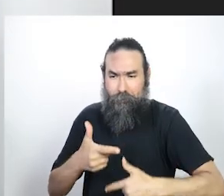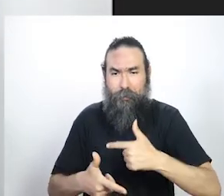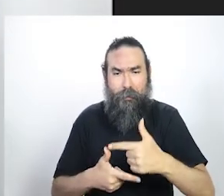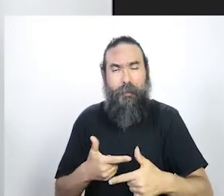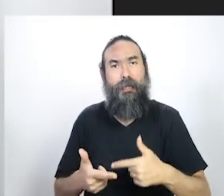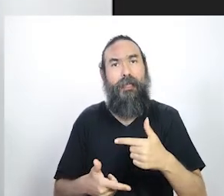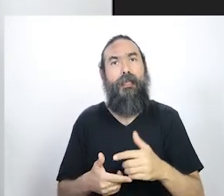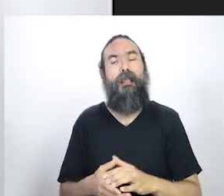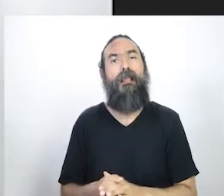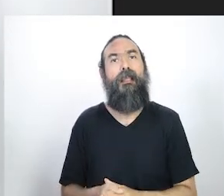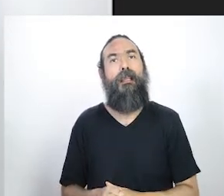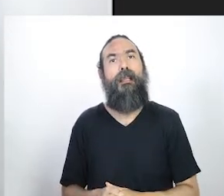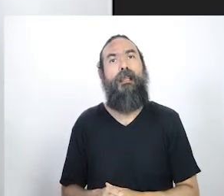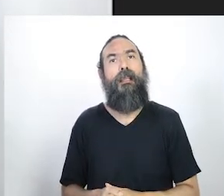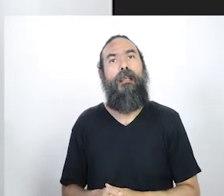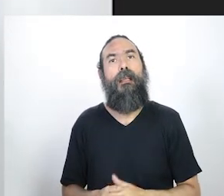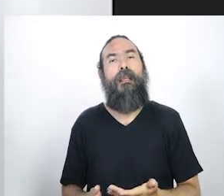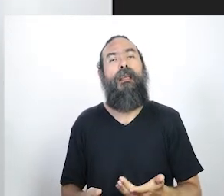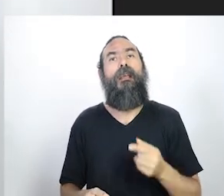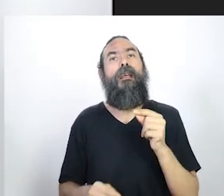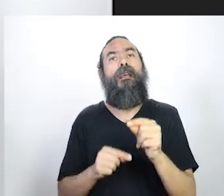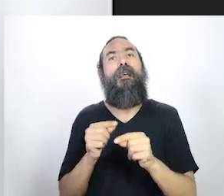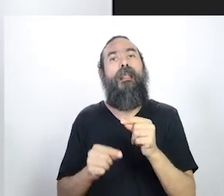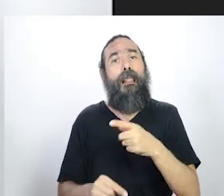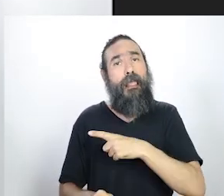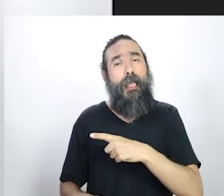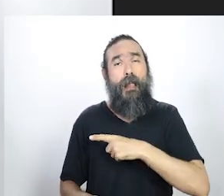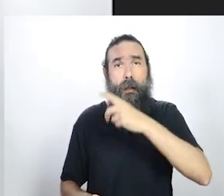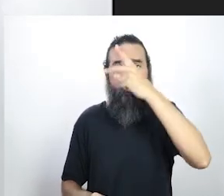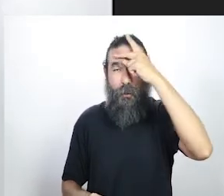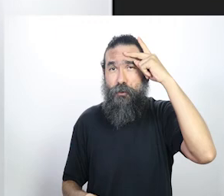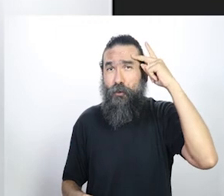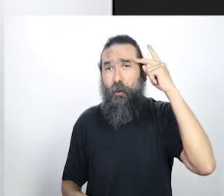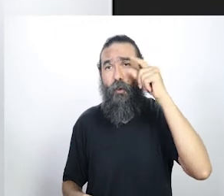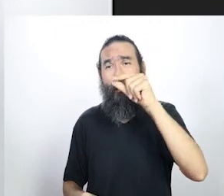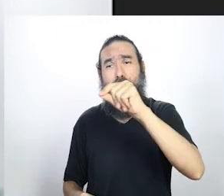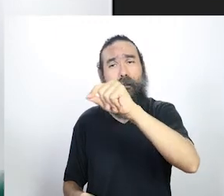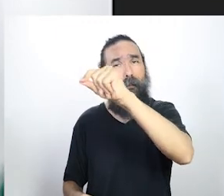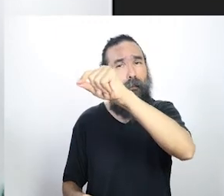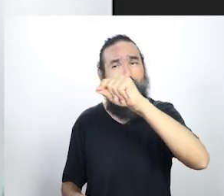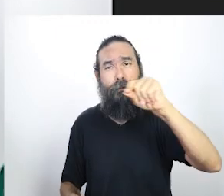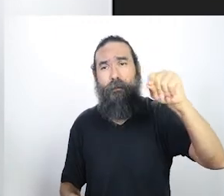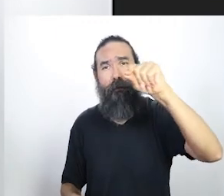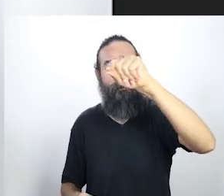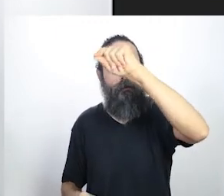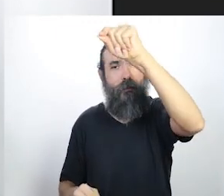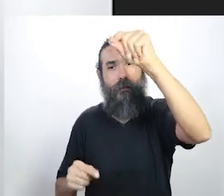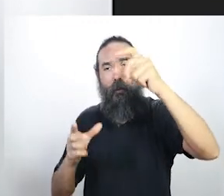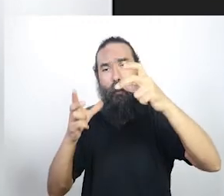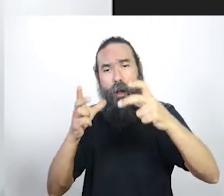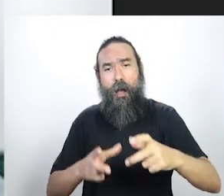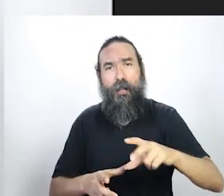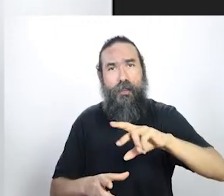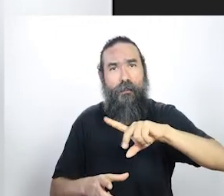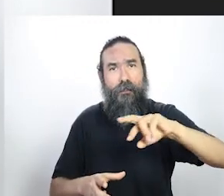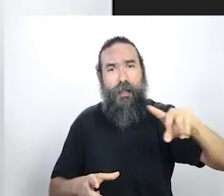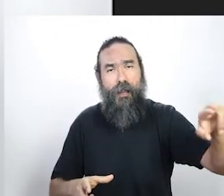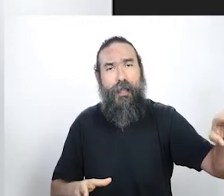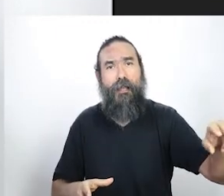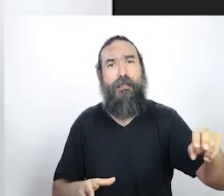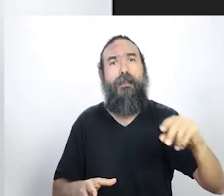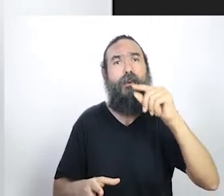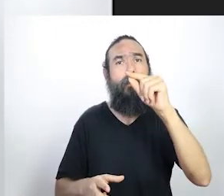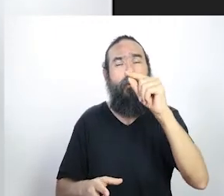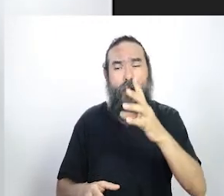E que durou, né? E que tem pessoas de vários lugares para estar acompanhando, né? E